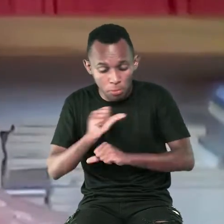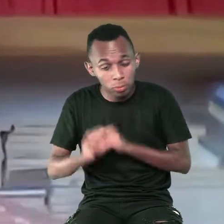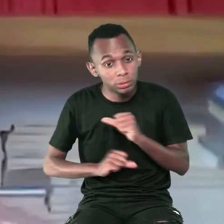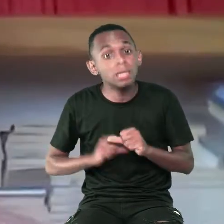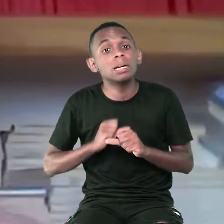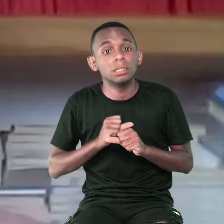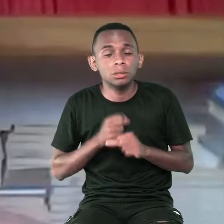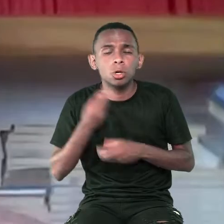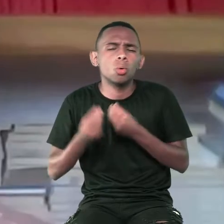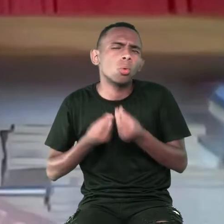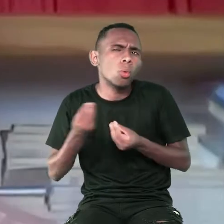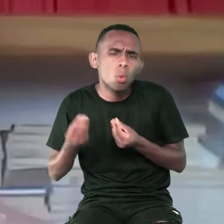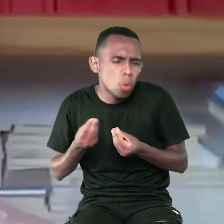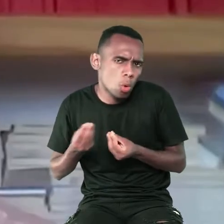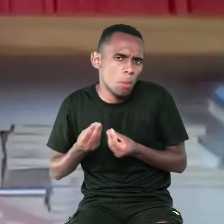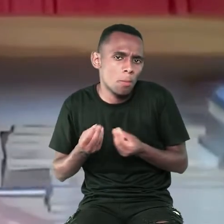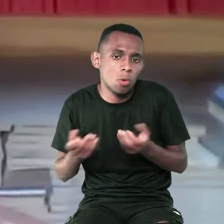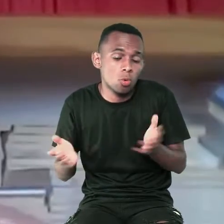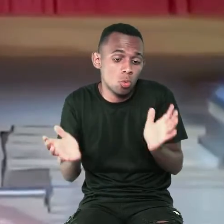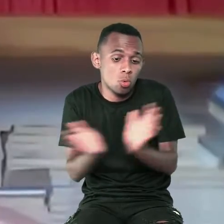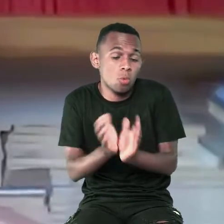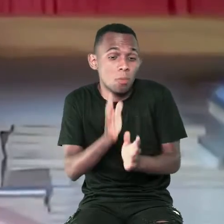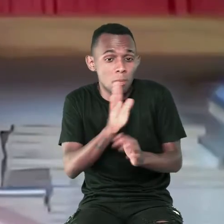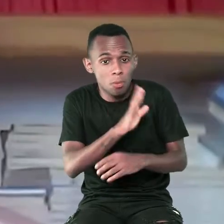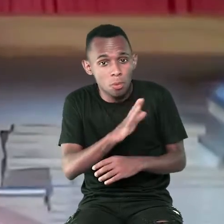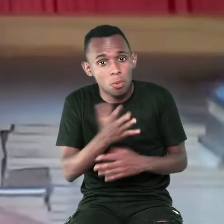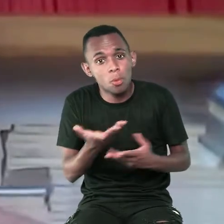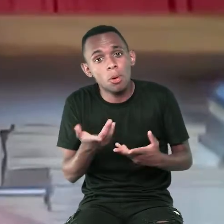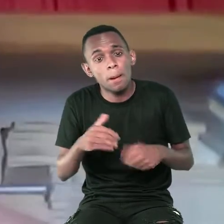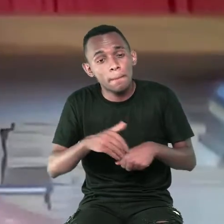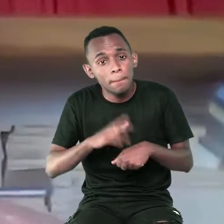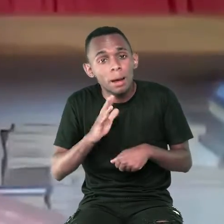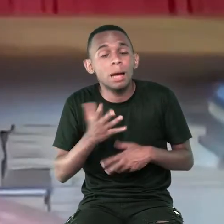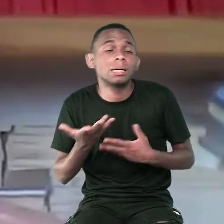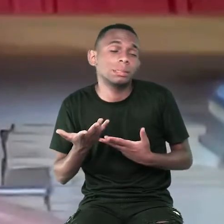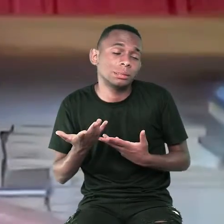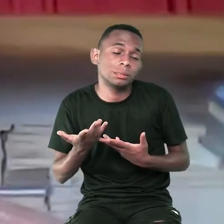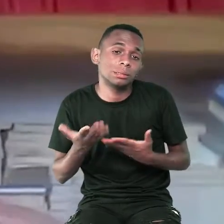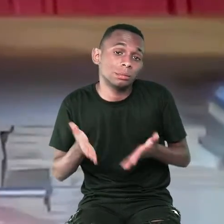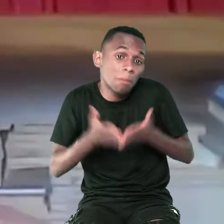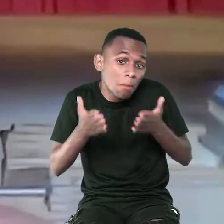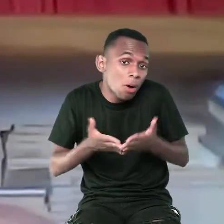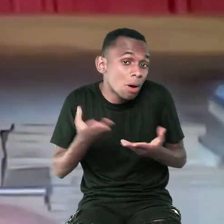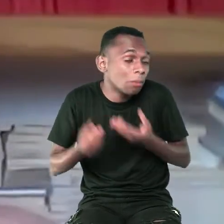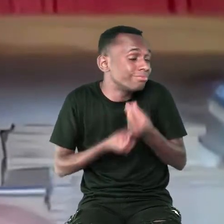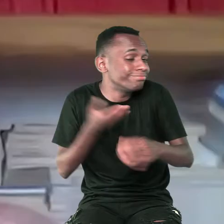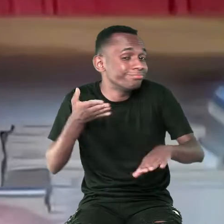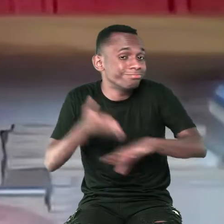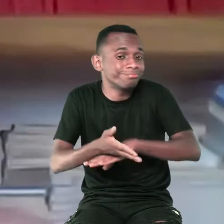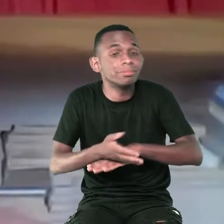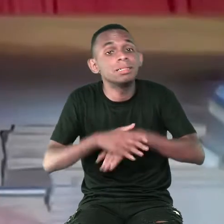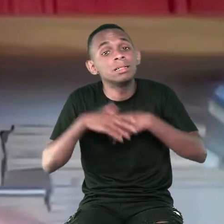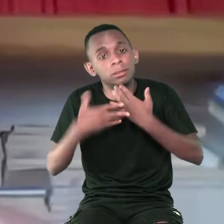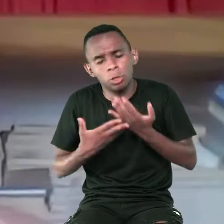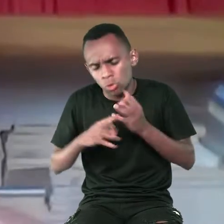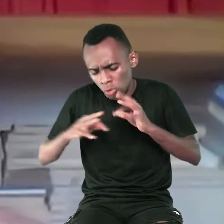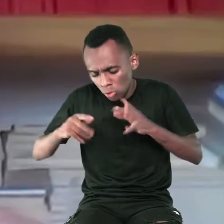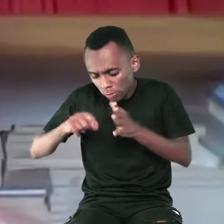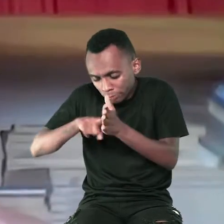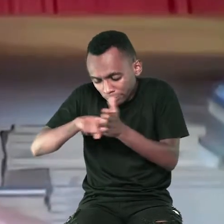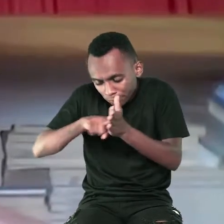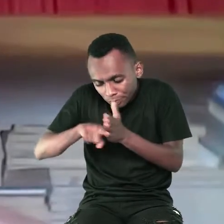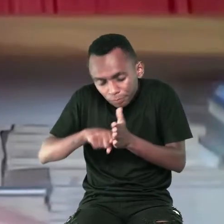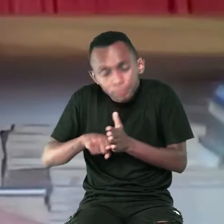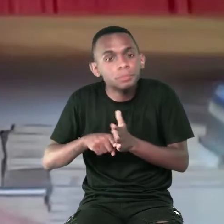que é isso para a classe média baixa, né, que é onde essa menina está. E, e em toda essa pesquisa eu